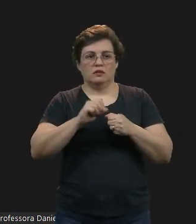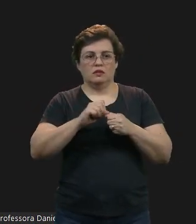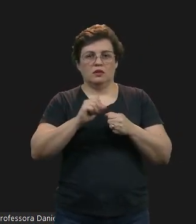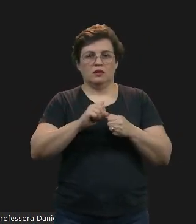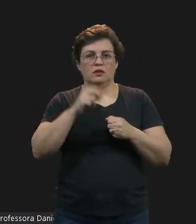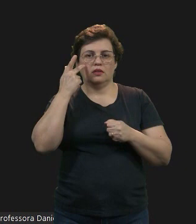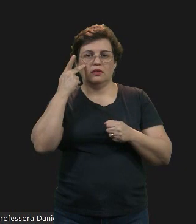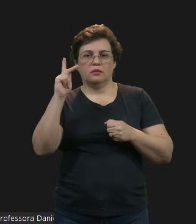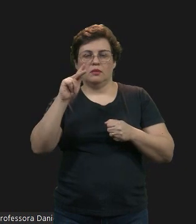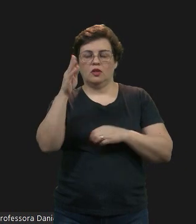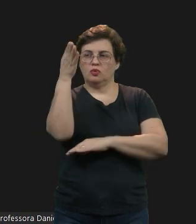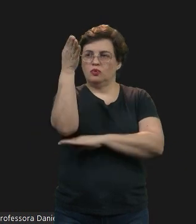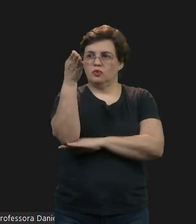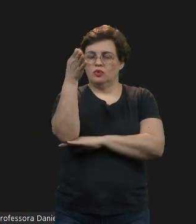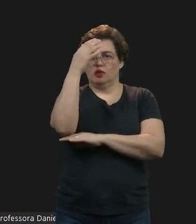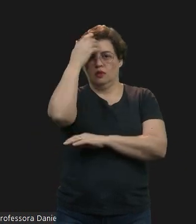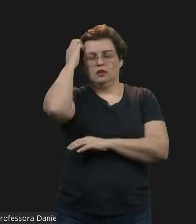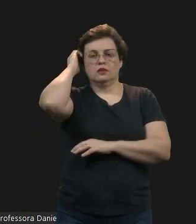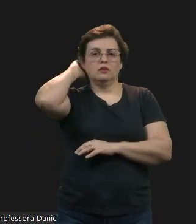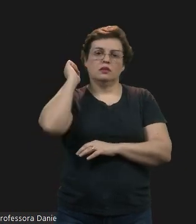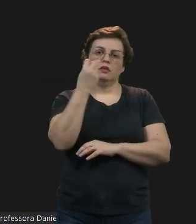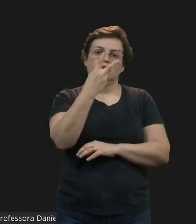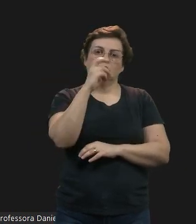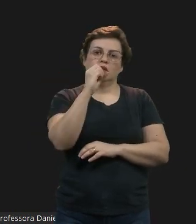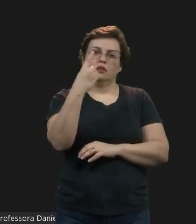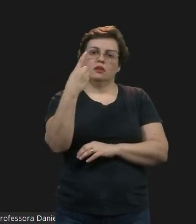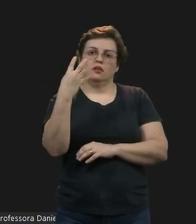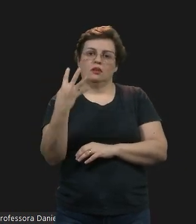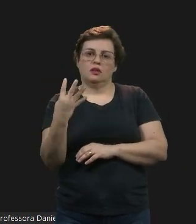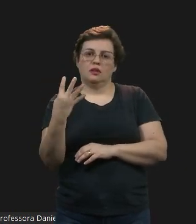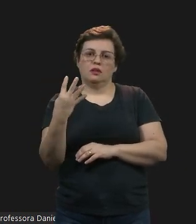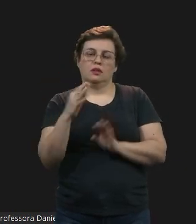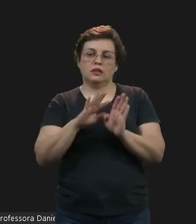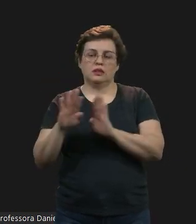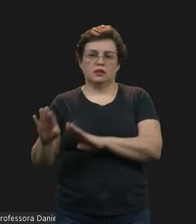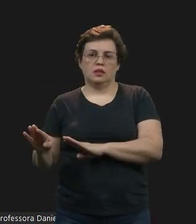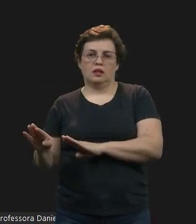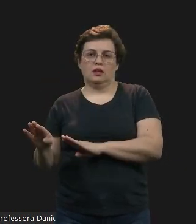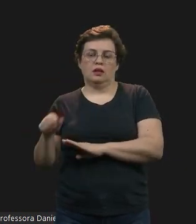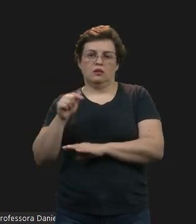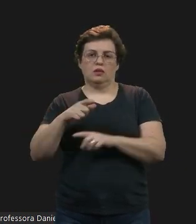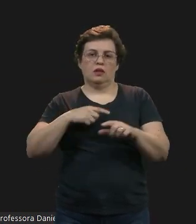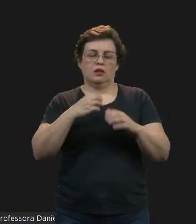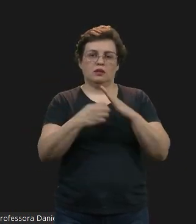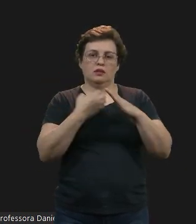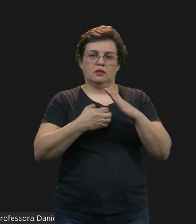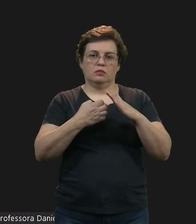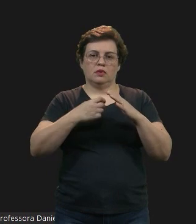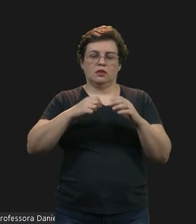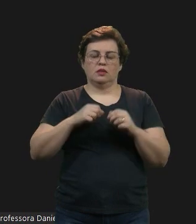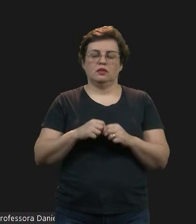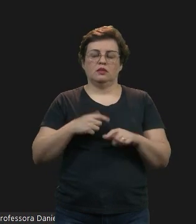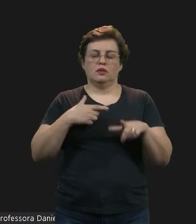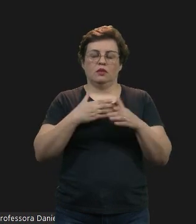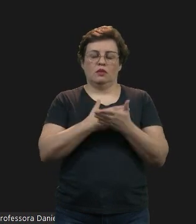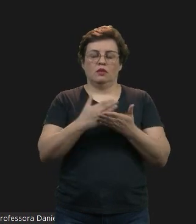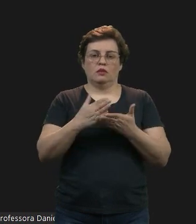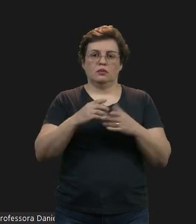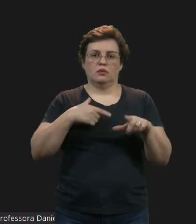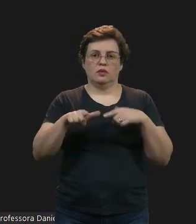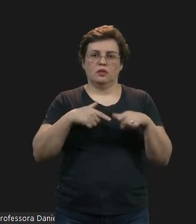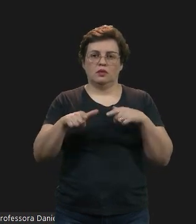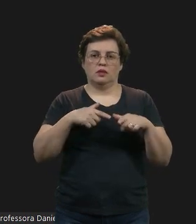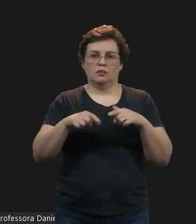categoria dos hoteleiros. Em 2014, deixou a Citoresp e passou a trabalhar no Sindicato dos Hoteleiros de